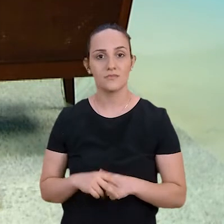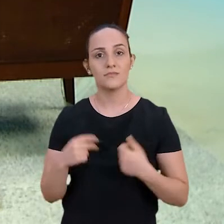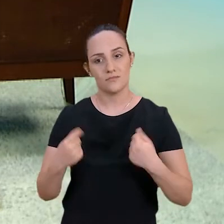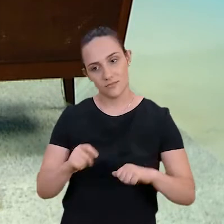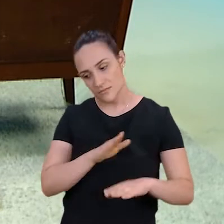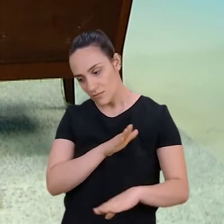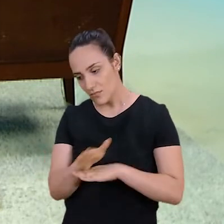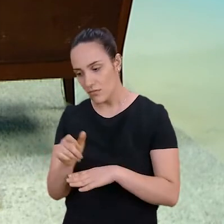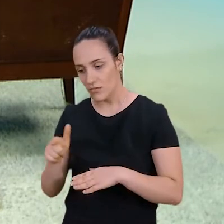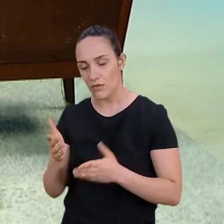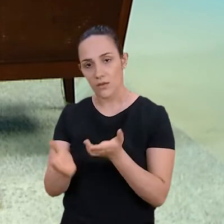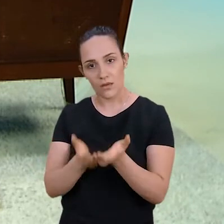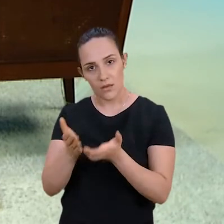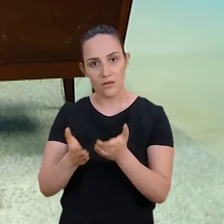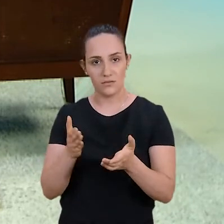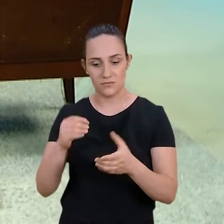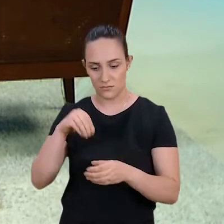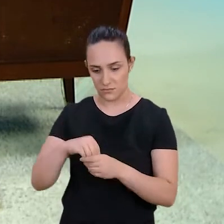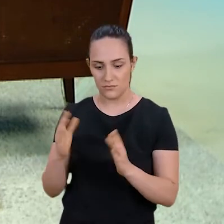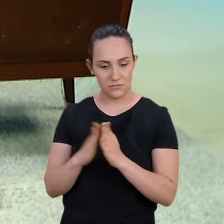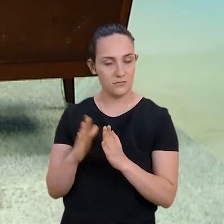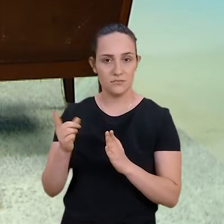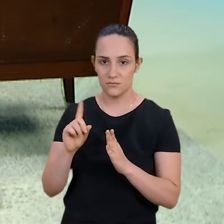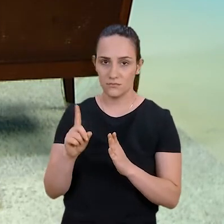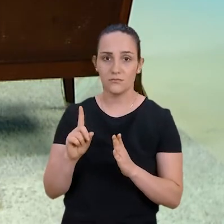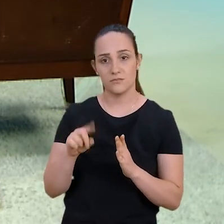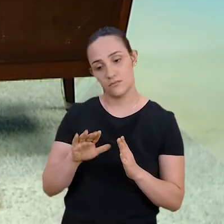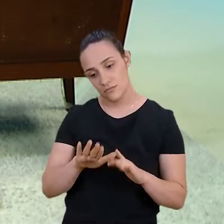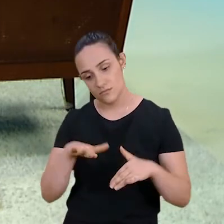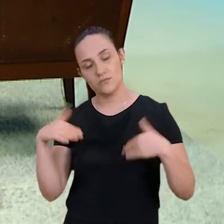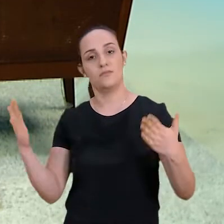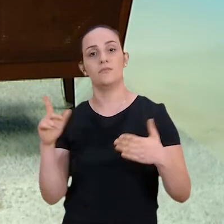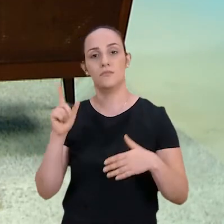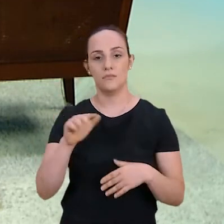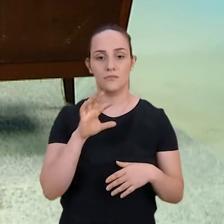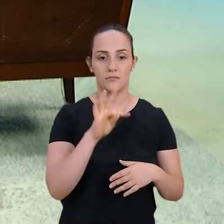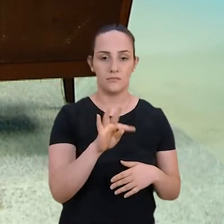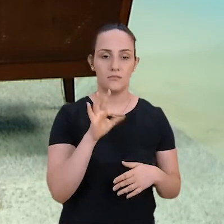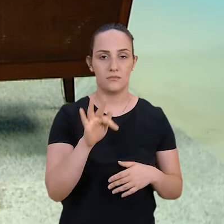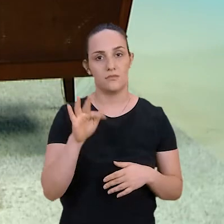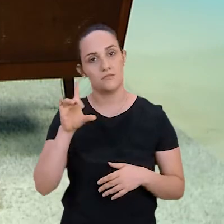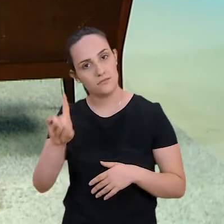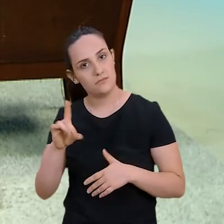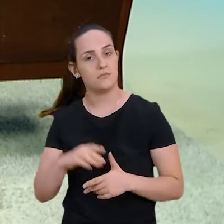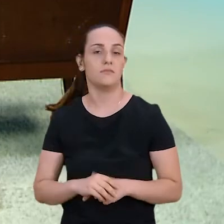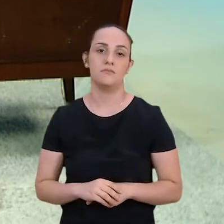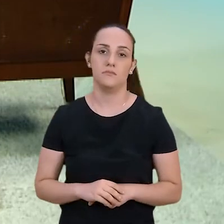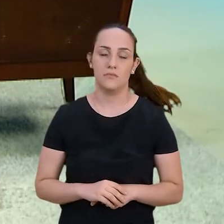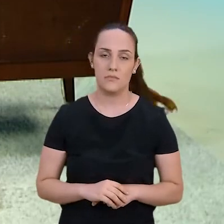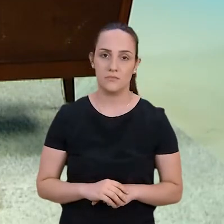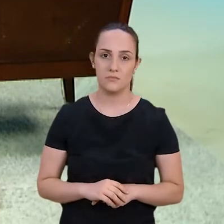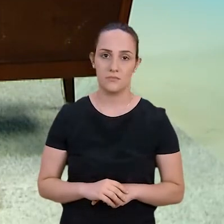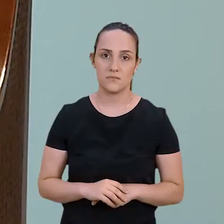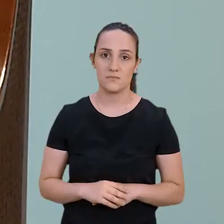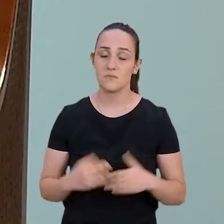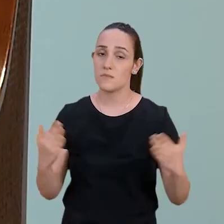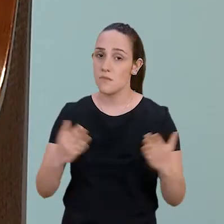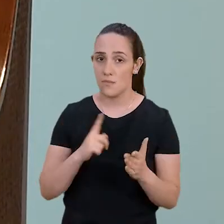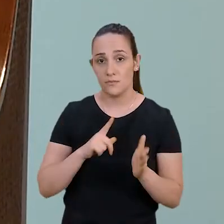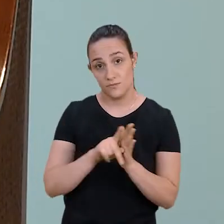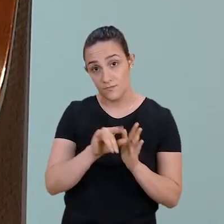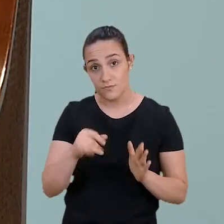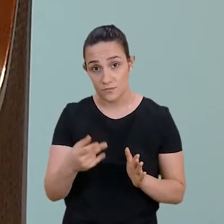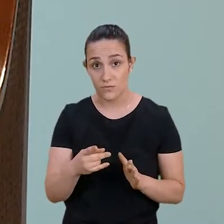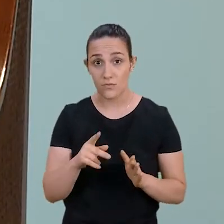para um tratamento fora do domicílio, que é o TFD. Né? E isso é como eu falei, existe hoje esse programa